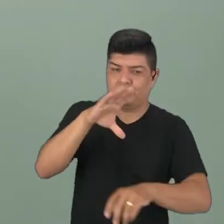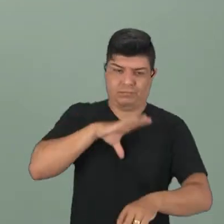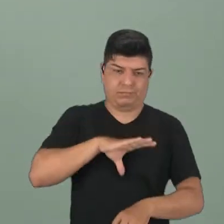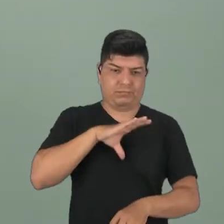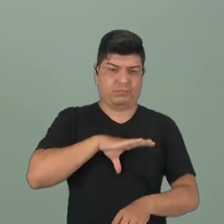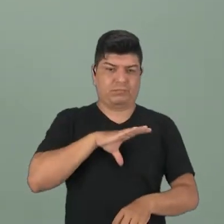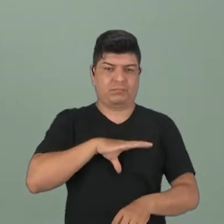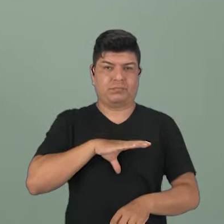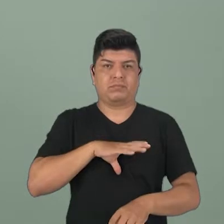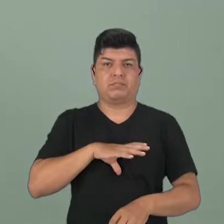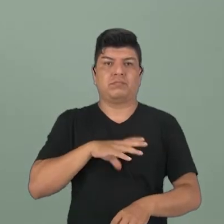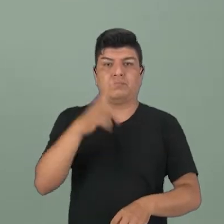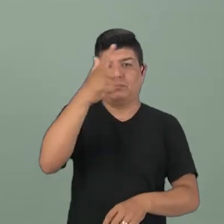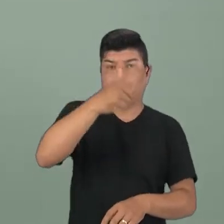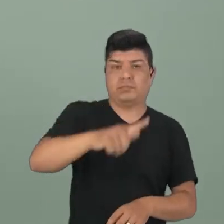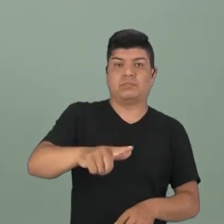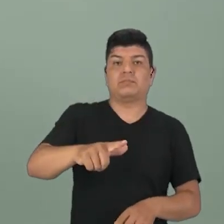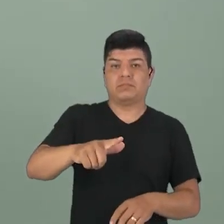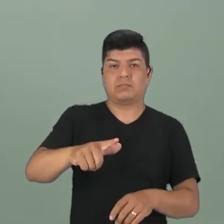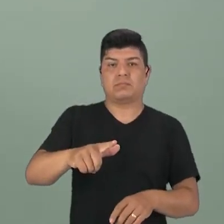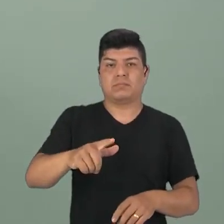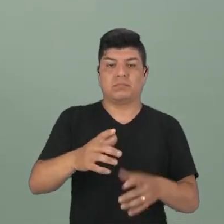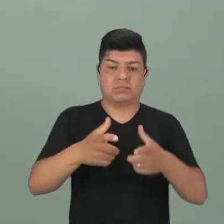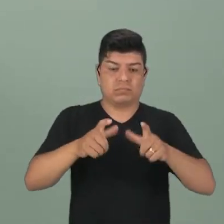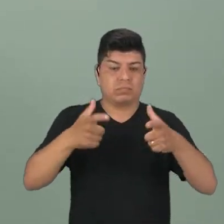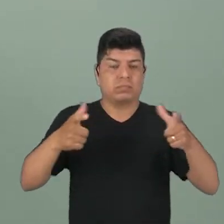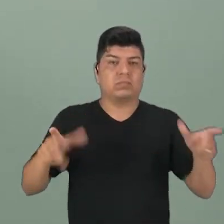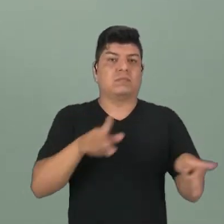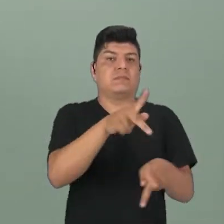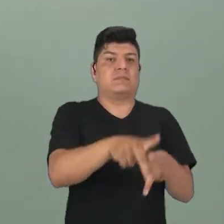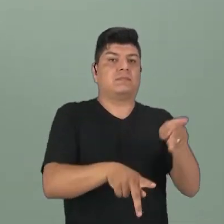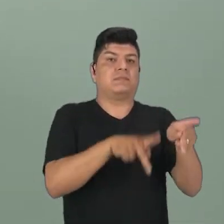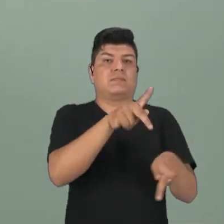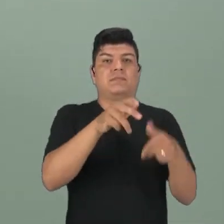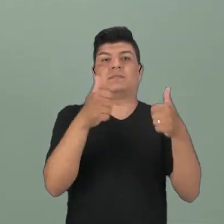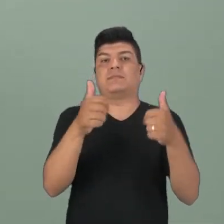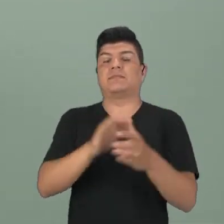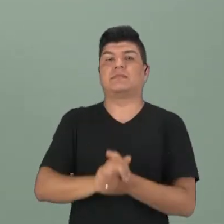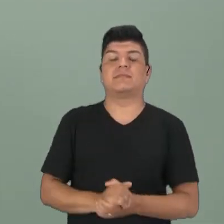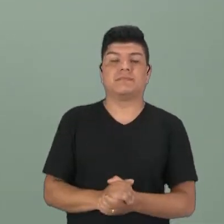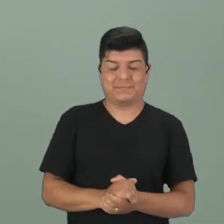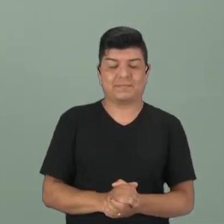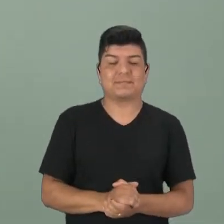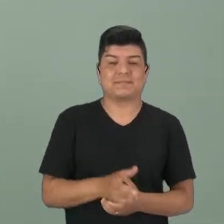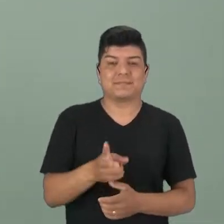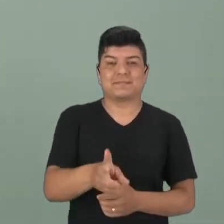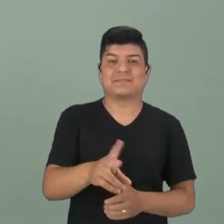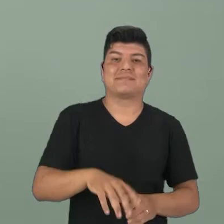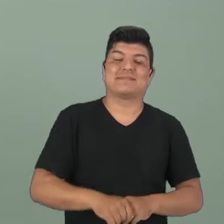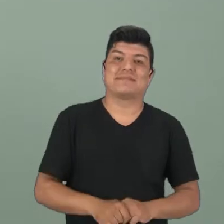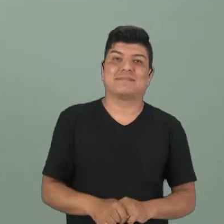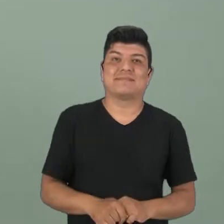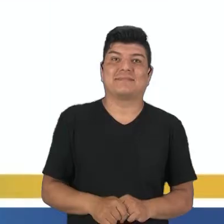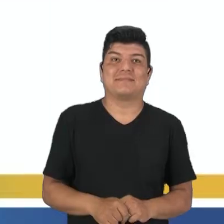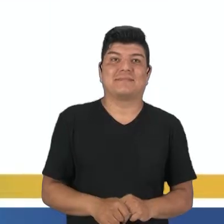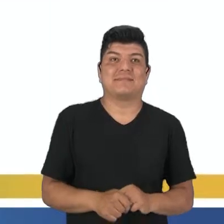é urbanização e o que é esse crescimento populacional. Certinho? Vamos dar continuidade.